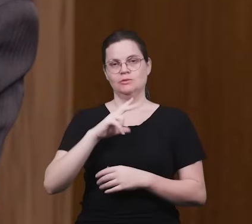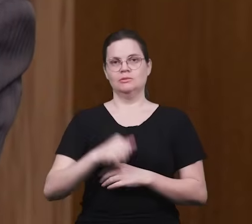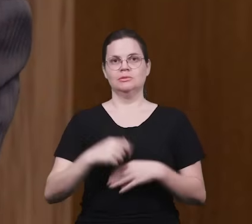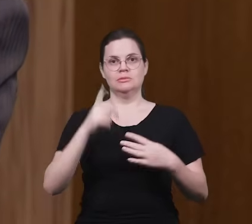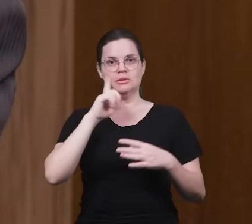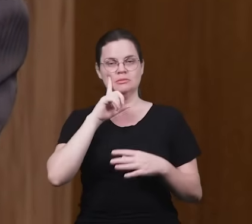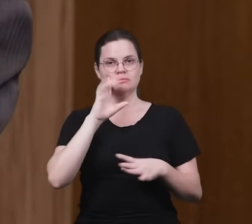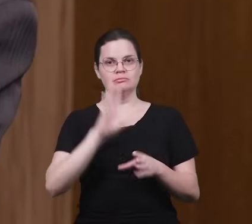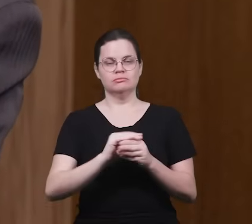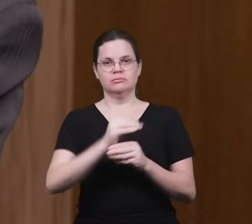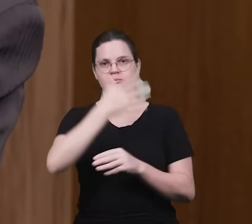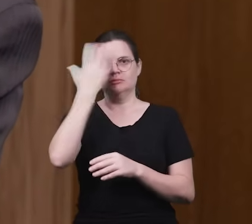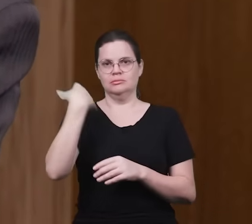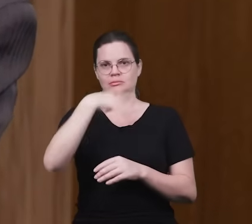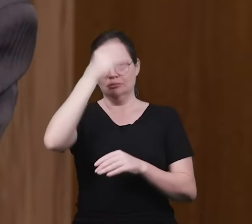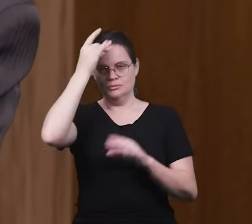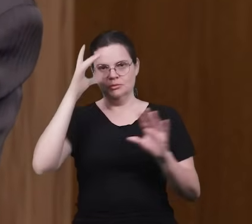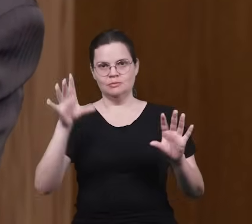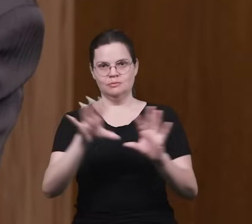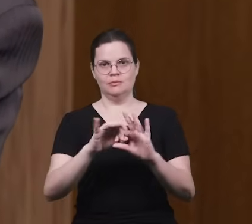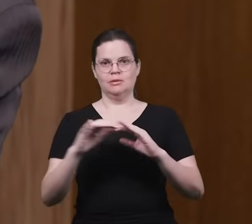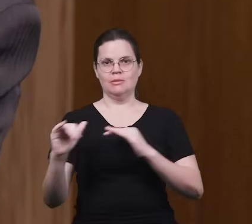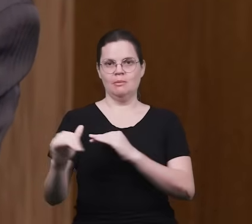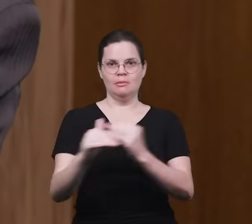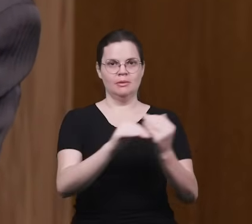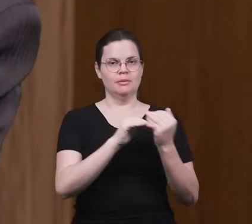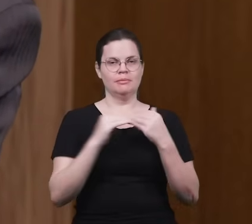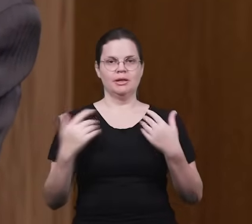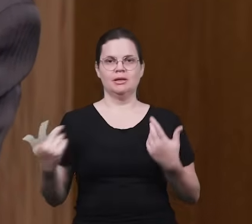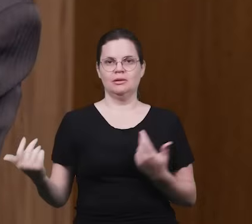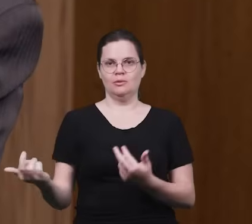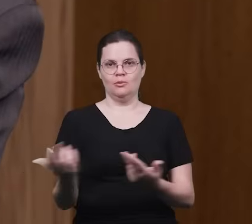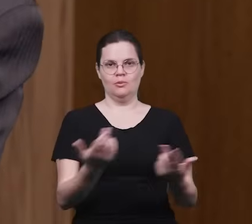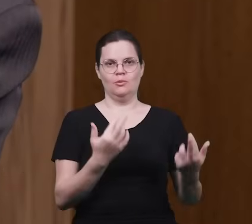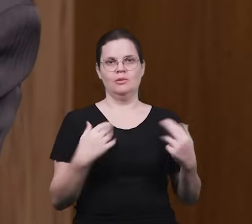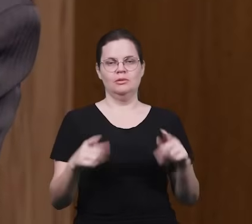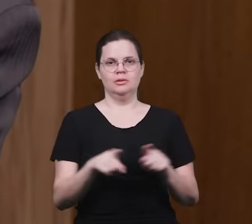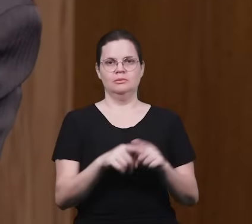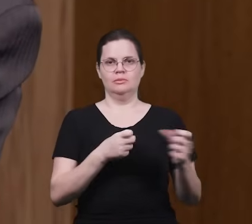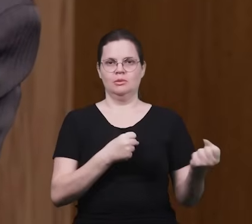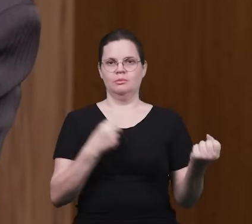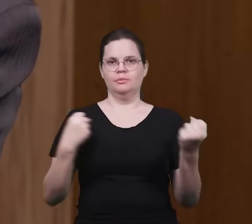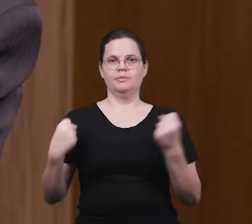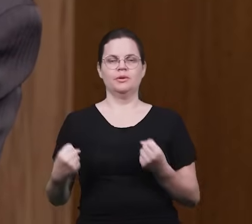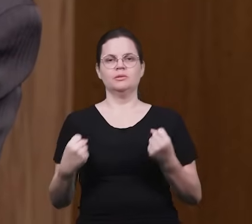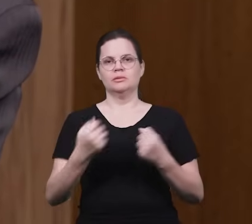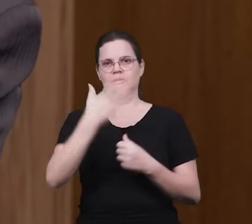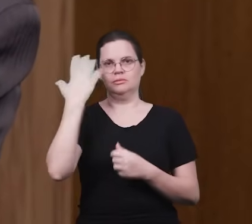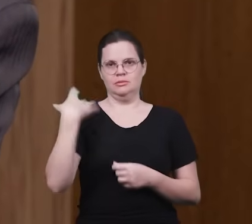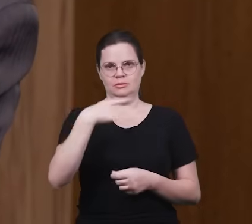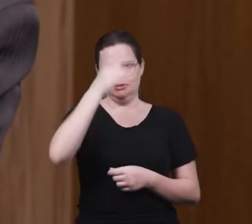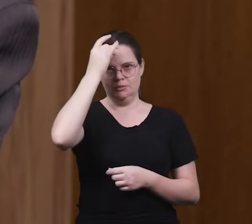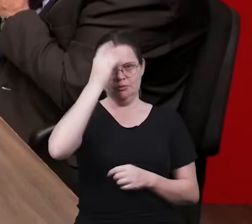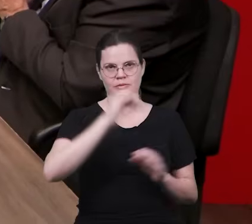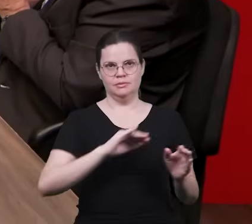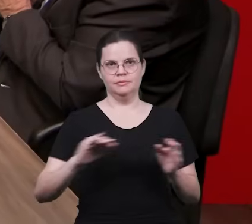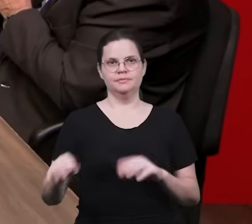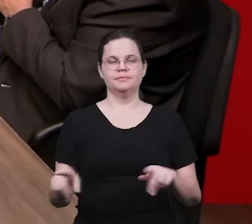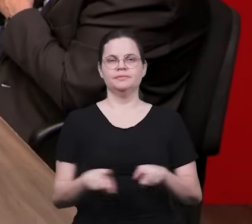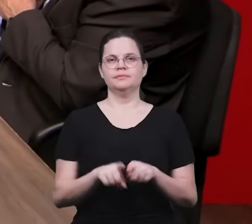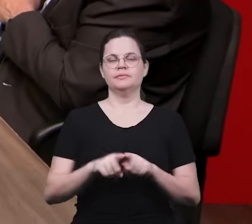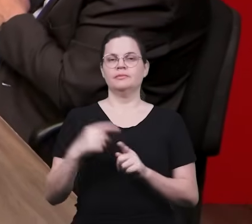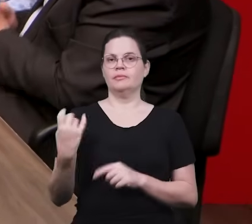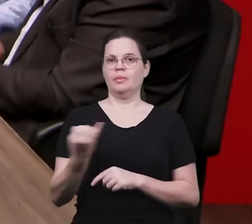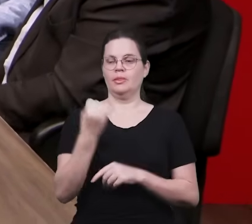que ele traz todo esse conforto e a unção do Espírito na comunhão. Uma coisa importante de